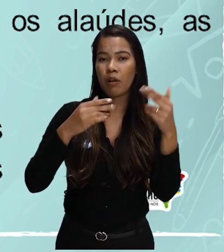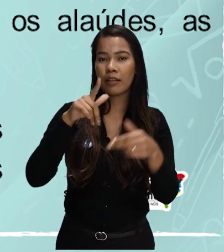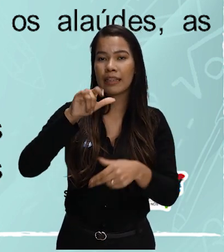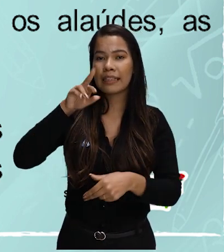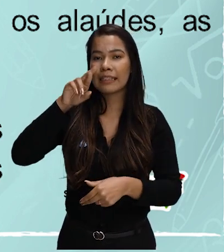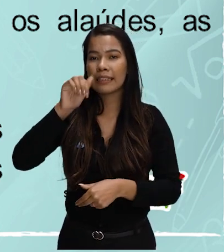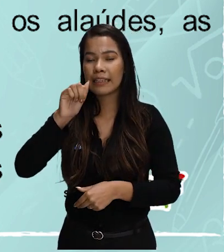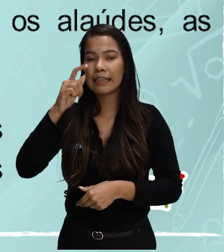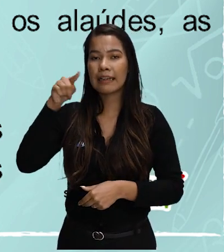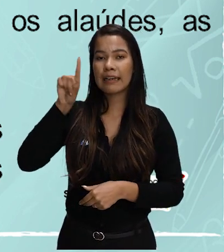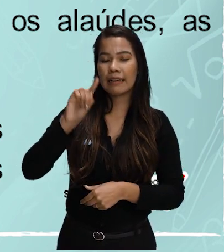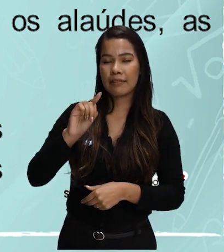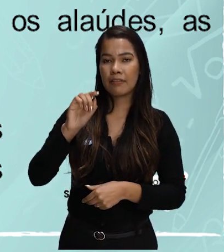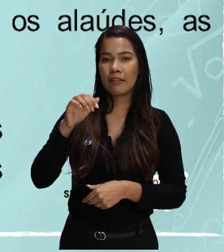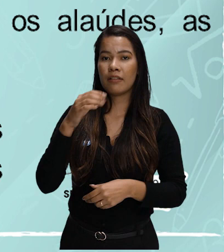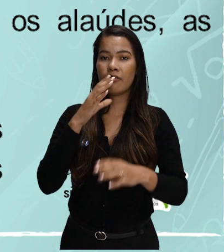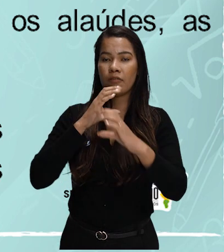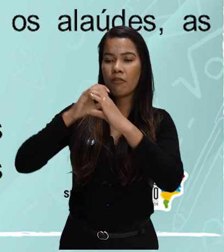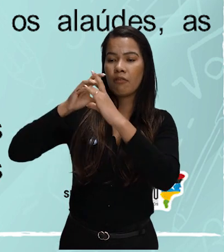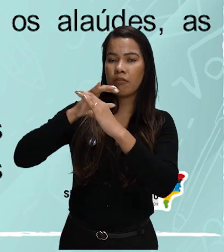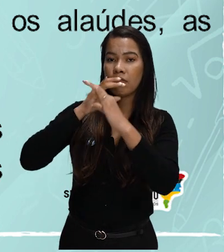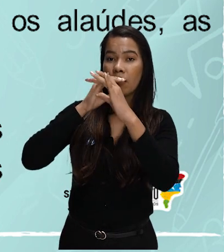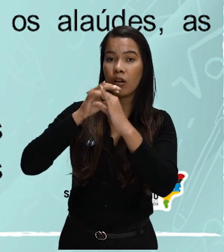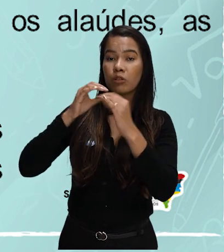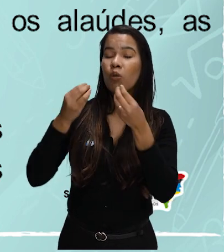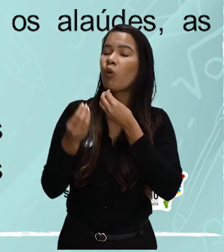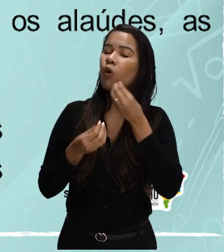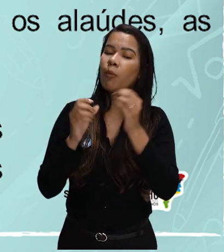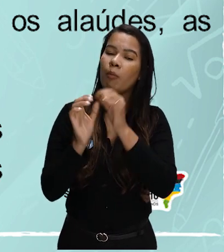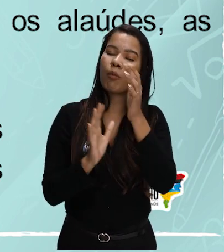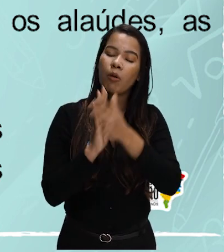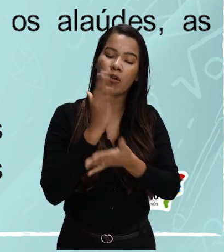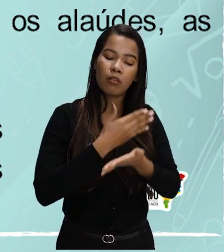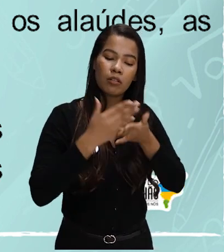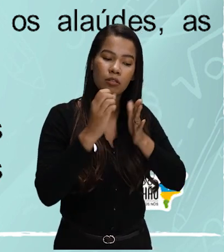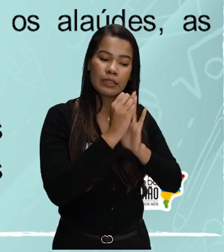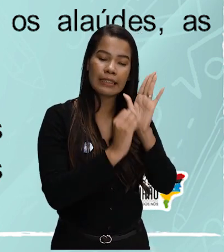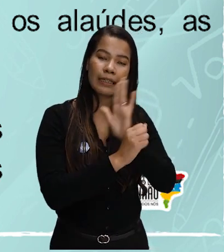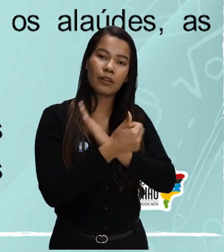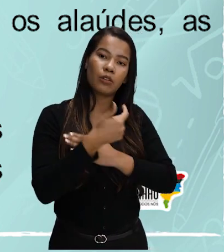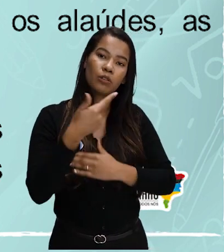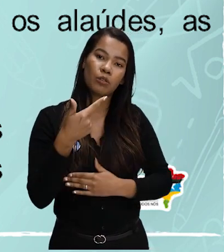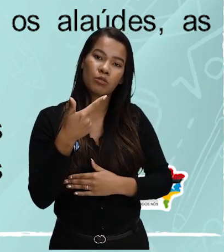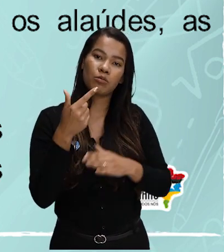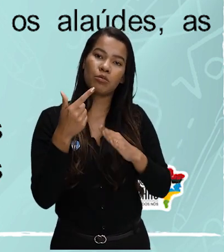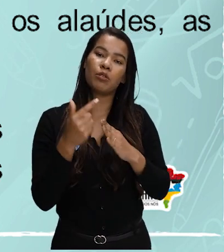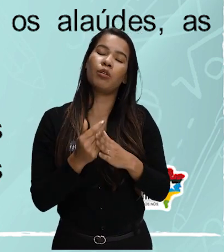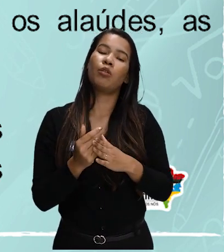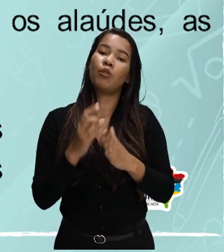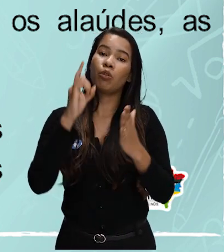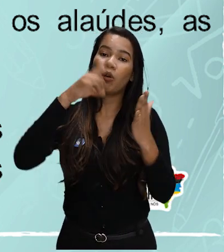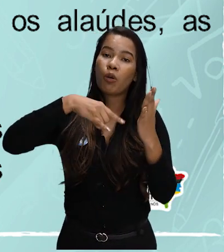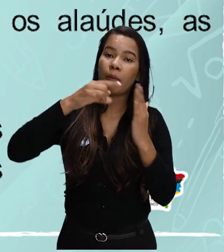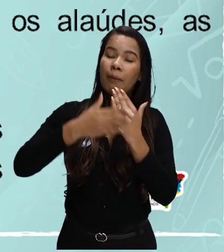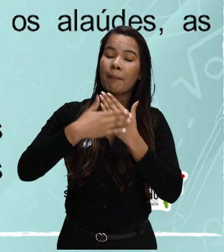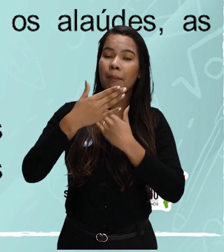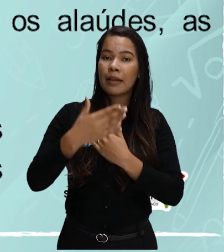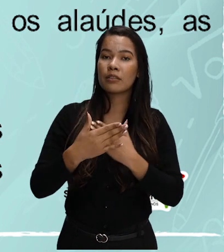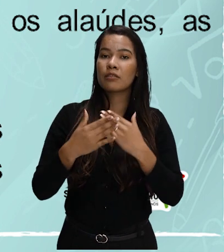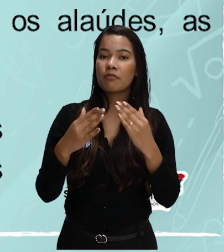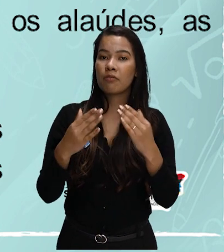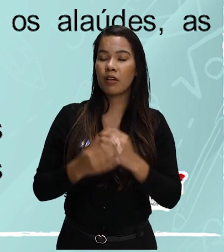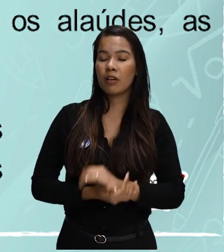as flautas. Como esse movimento surgiu no século XII, os registros mais comuns são as poesias e as cantigas. Se